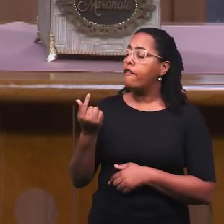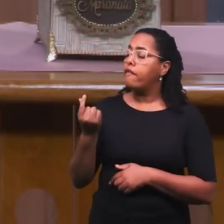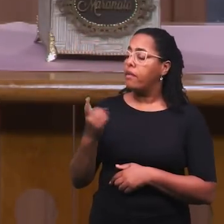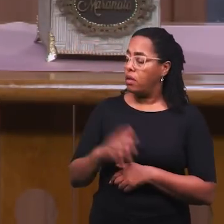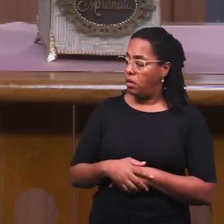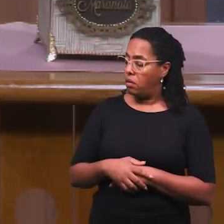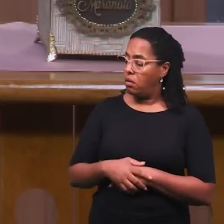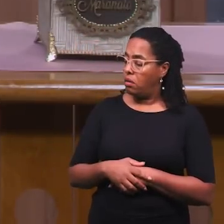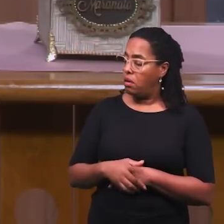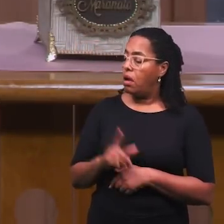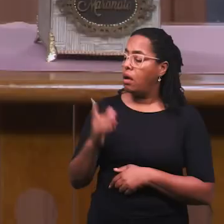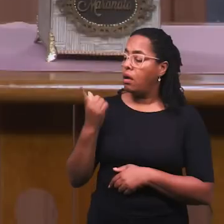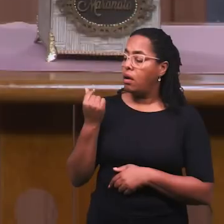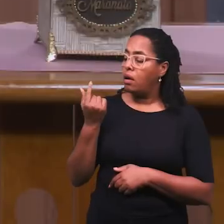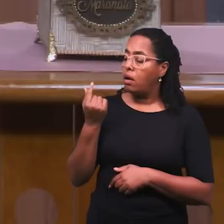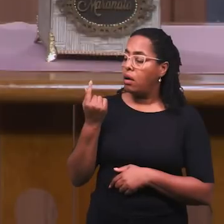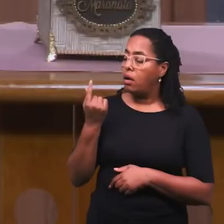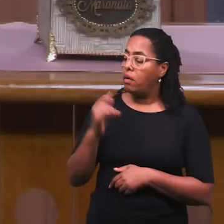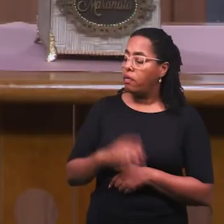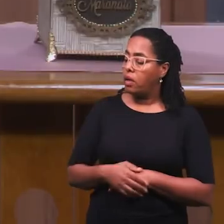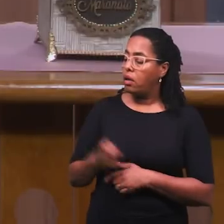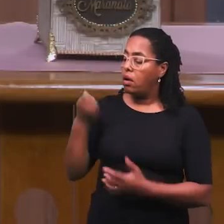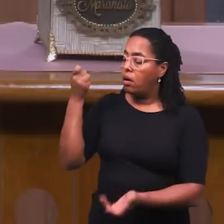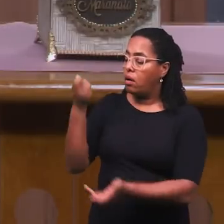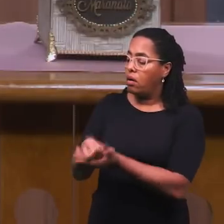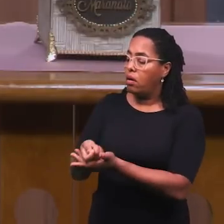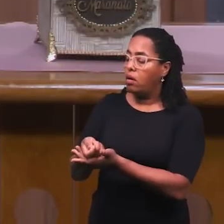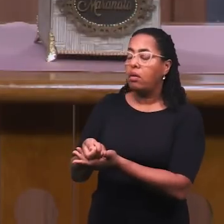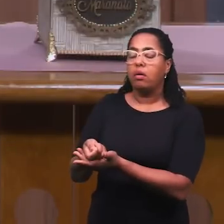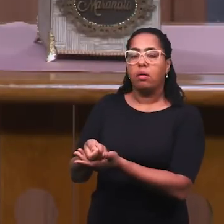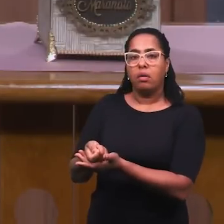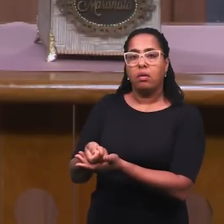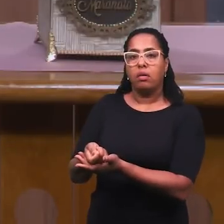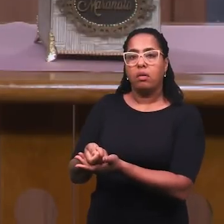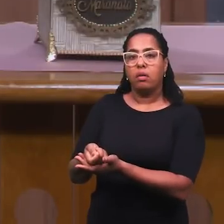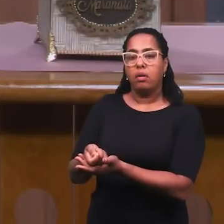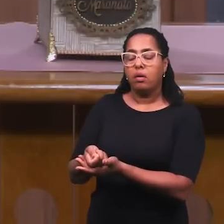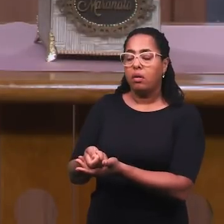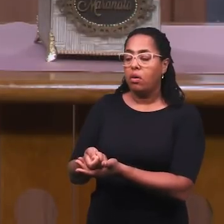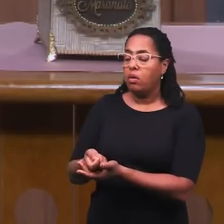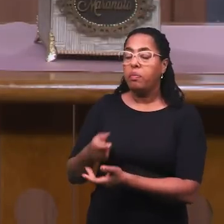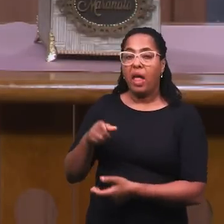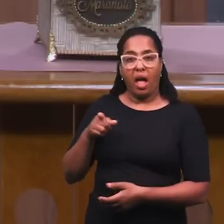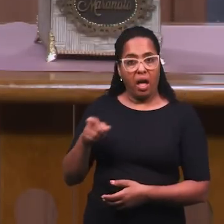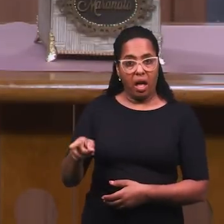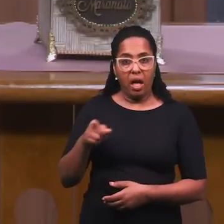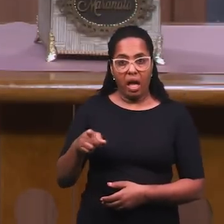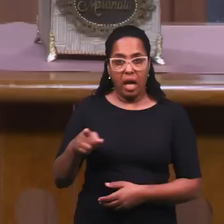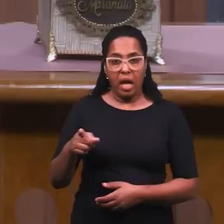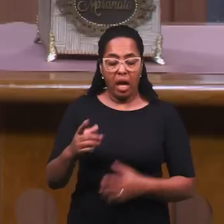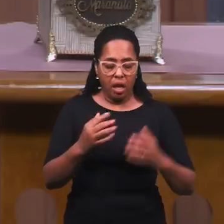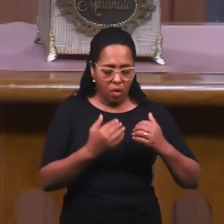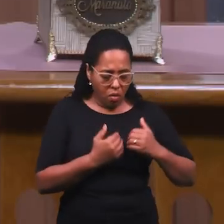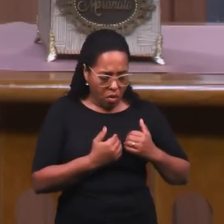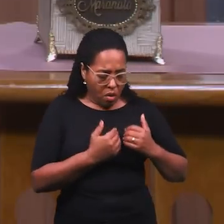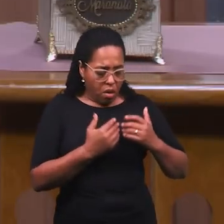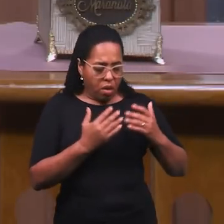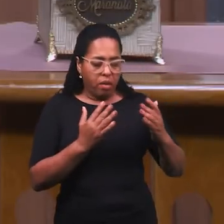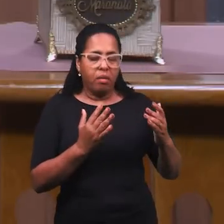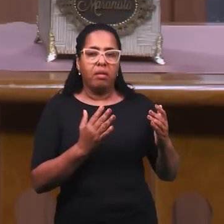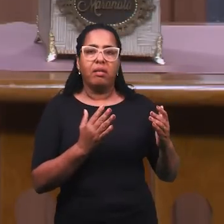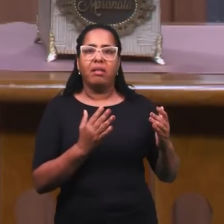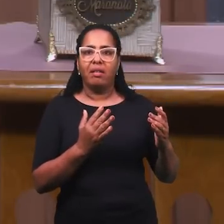pelo preço, pelo valor, eu te pagarei. Ornã, naquela hora, ele abre